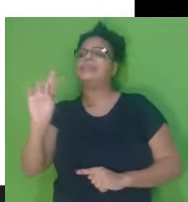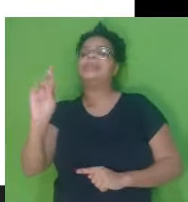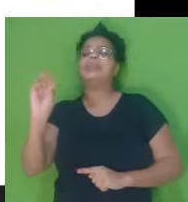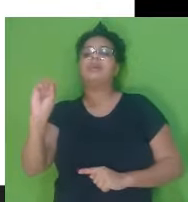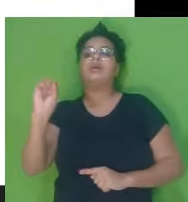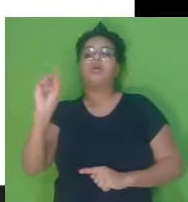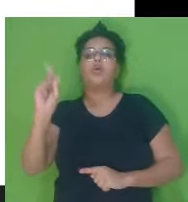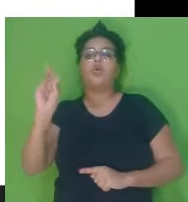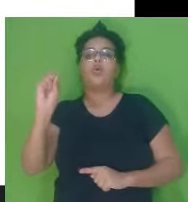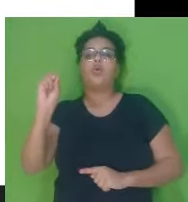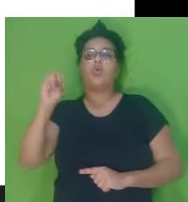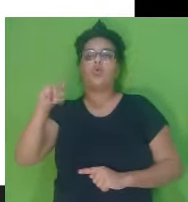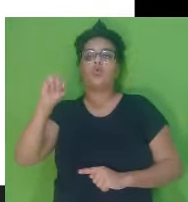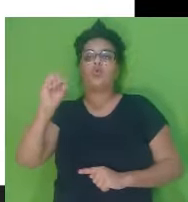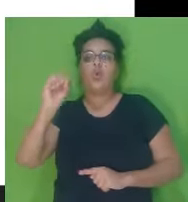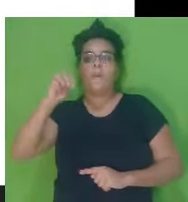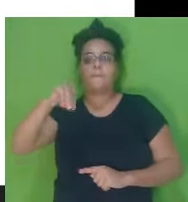trigonométrico.